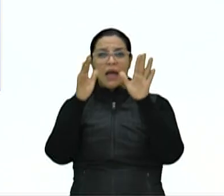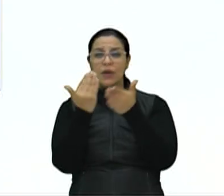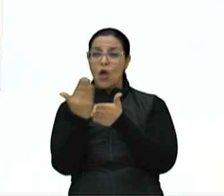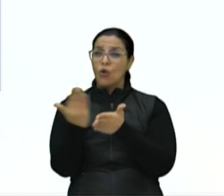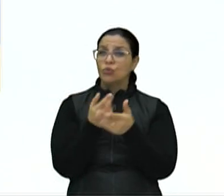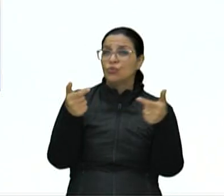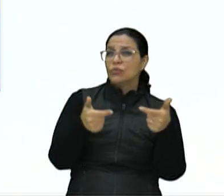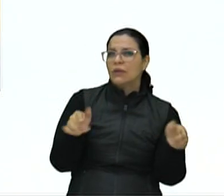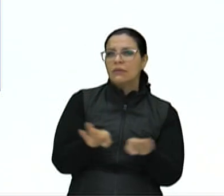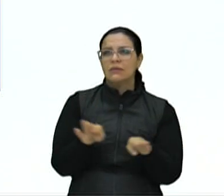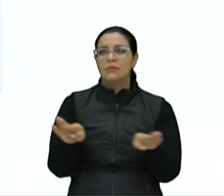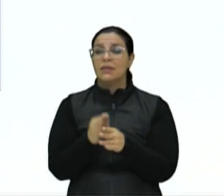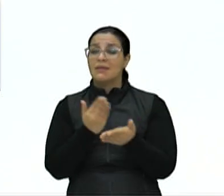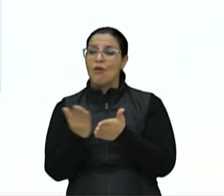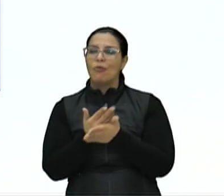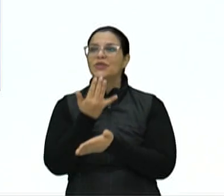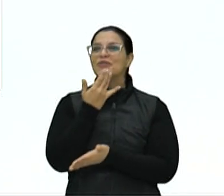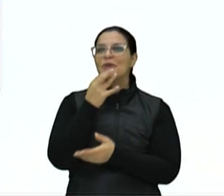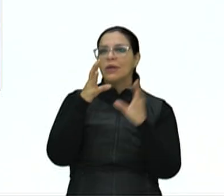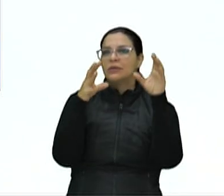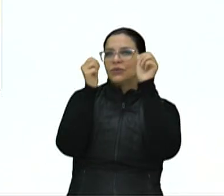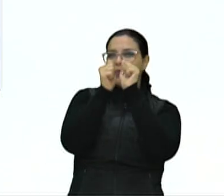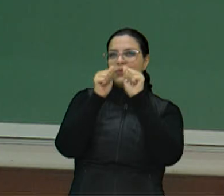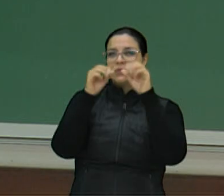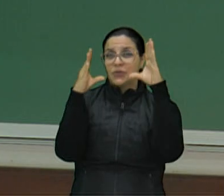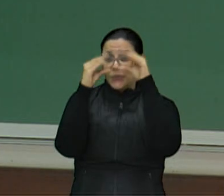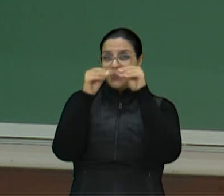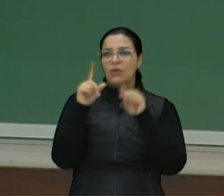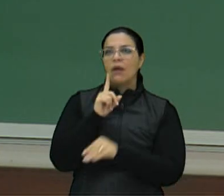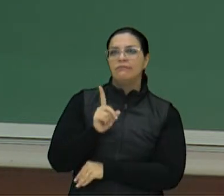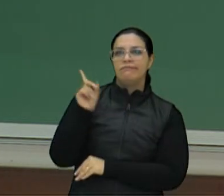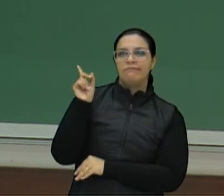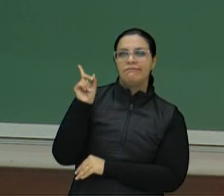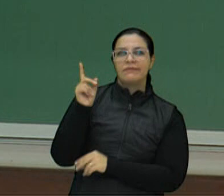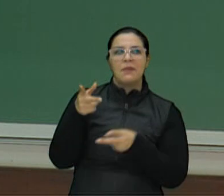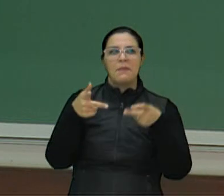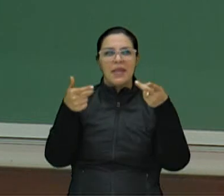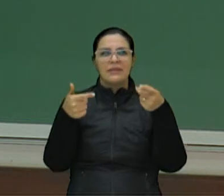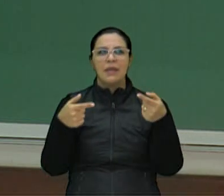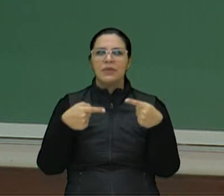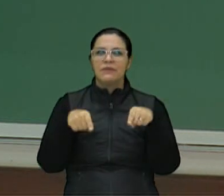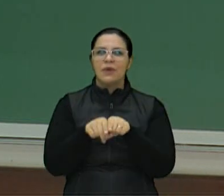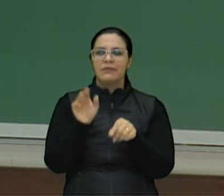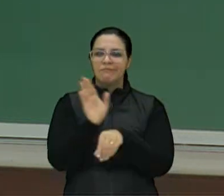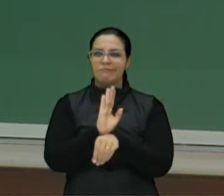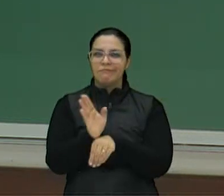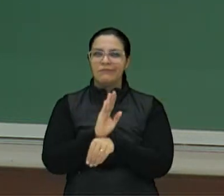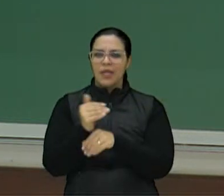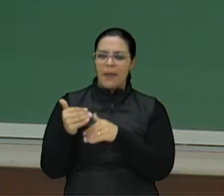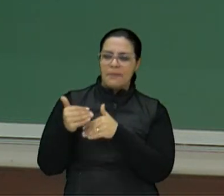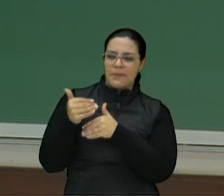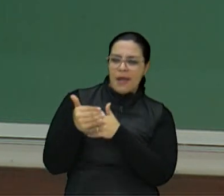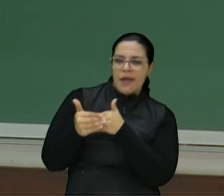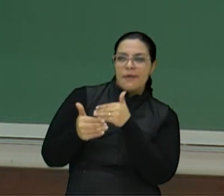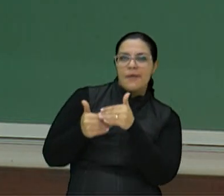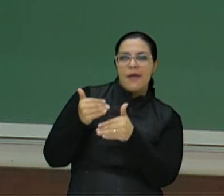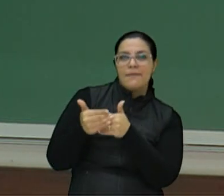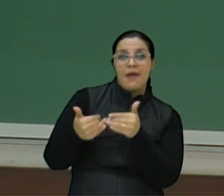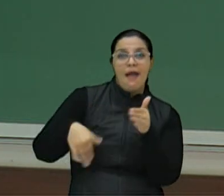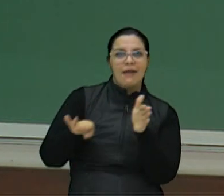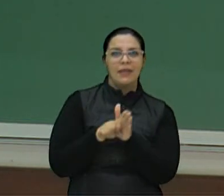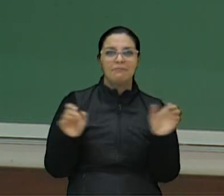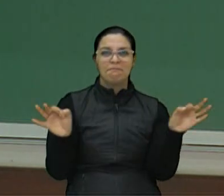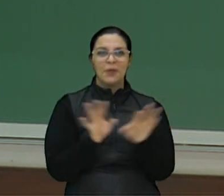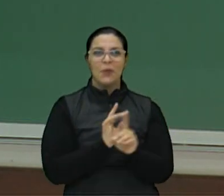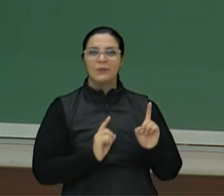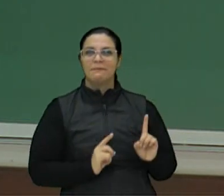lugares, como tons mais escuros. Podem observar novamente, caso queiram, o passo a passo, e é justamente assim que ele